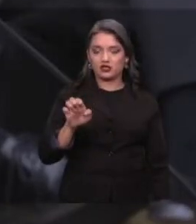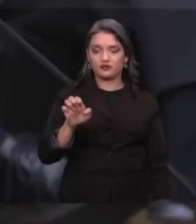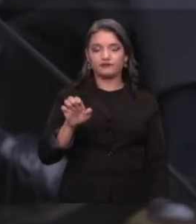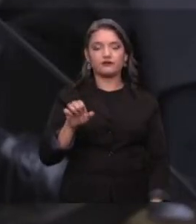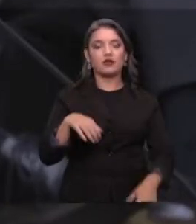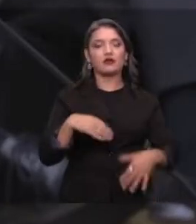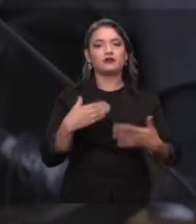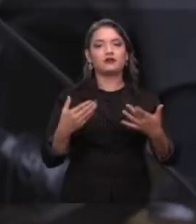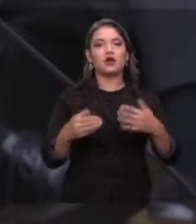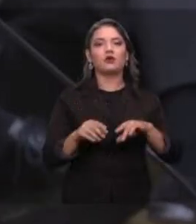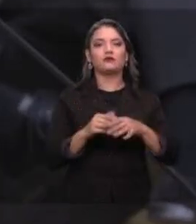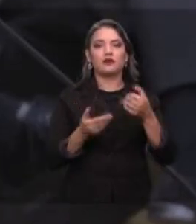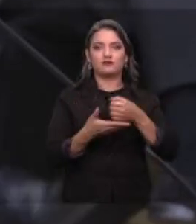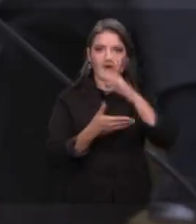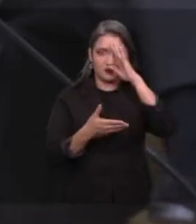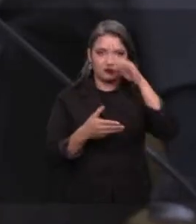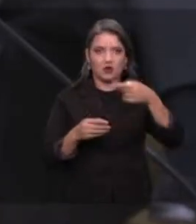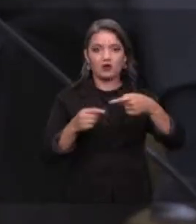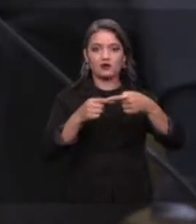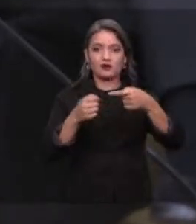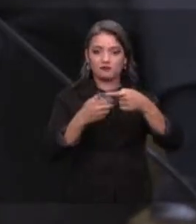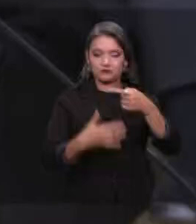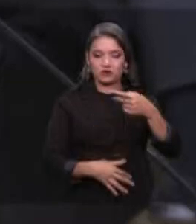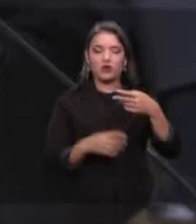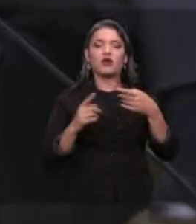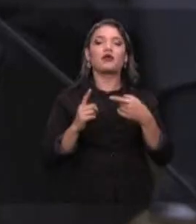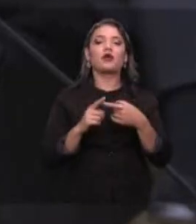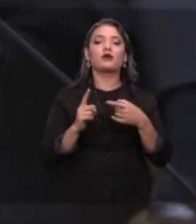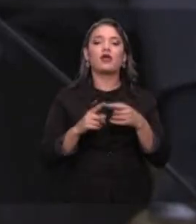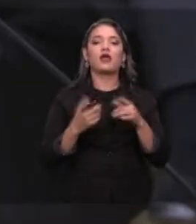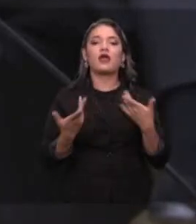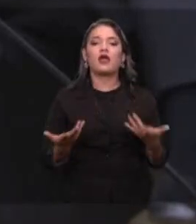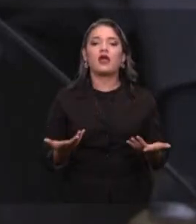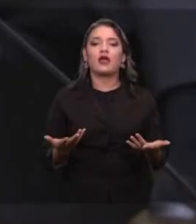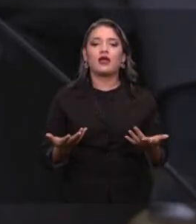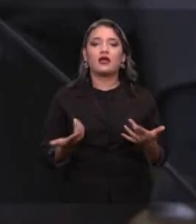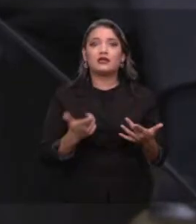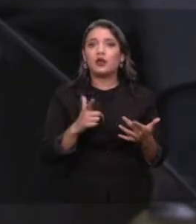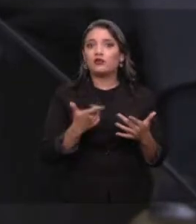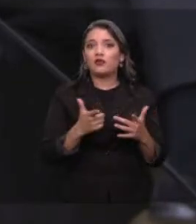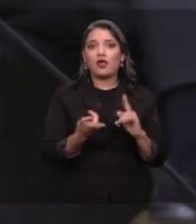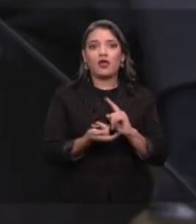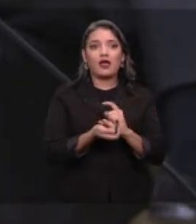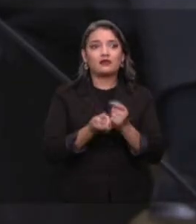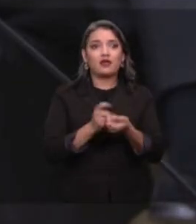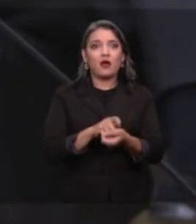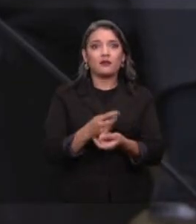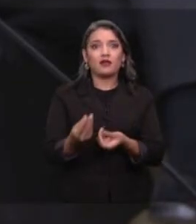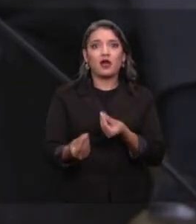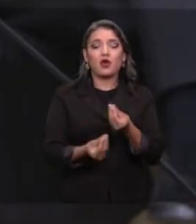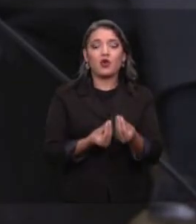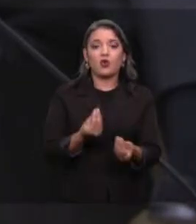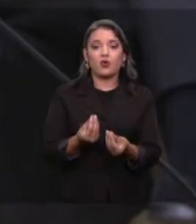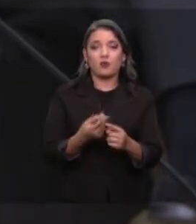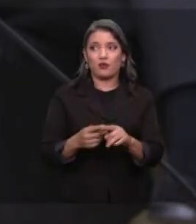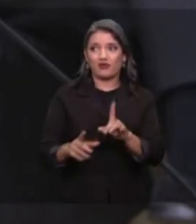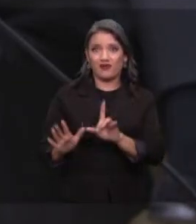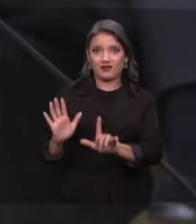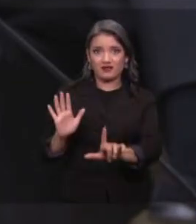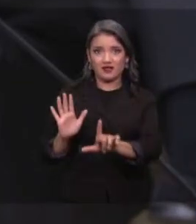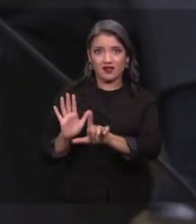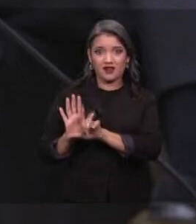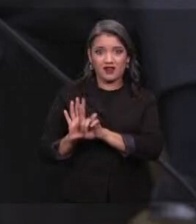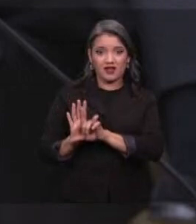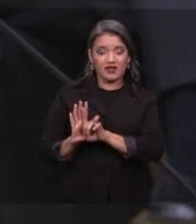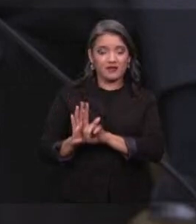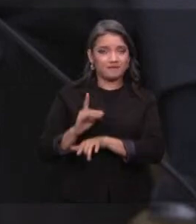primeiro subprincípio, o subprincípio da adequação. Não há adequação porque a lei do juiz das garantias